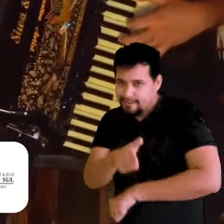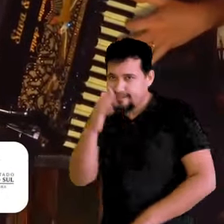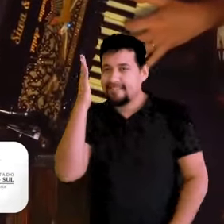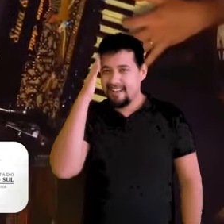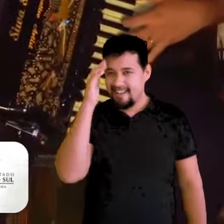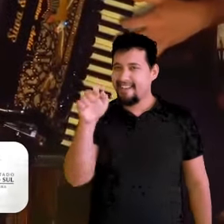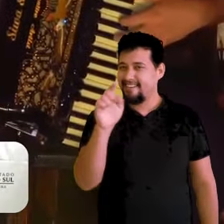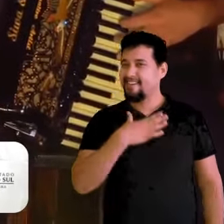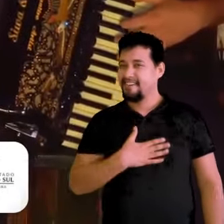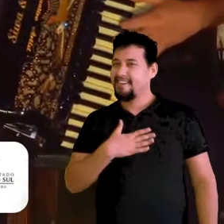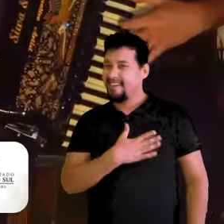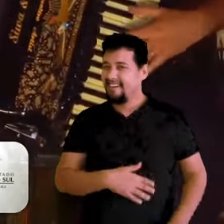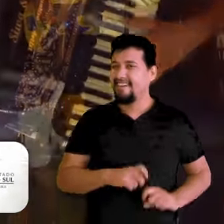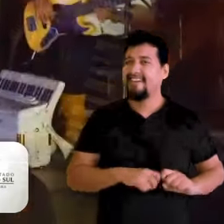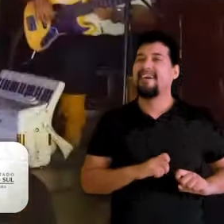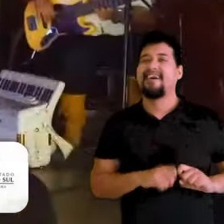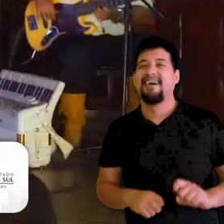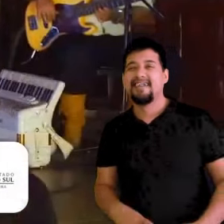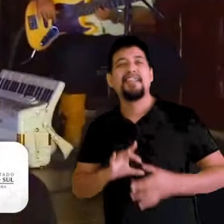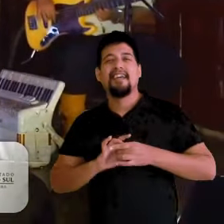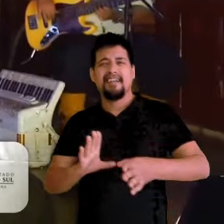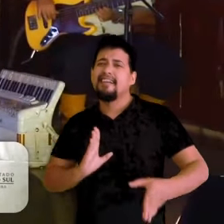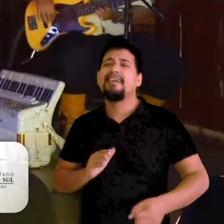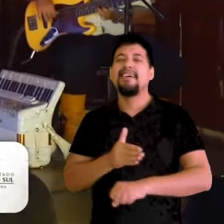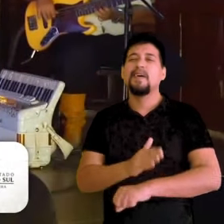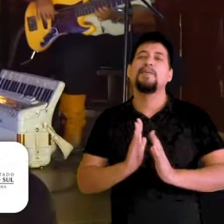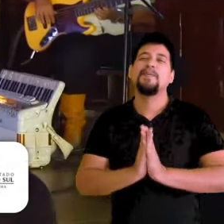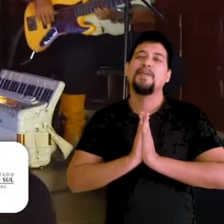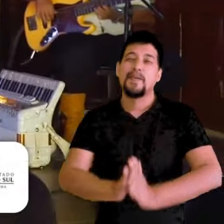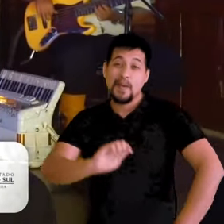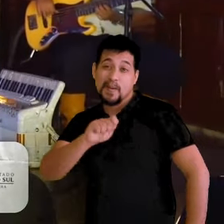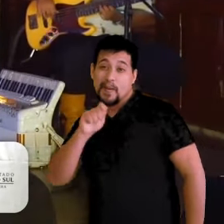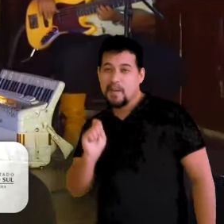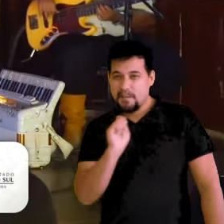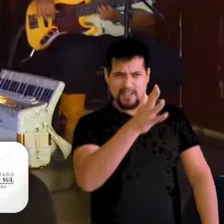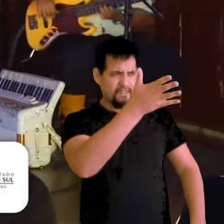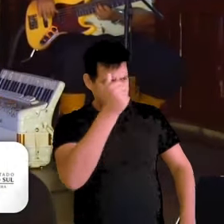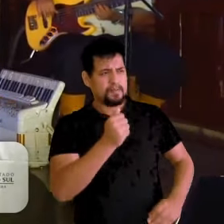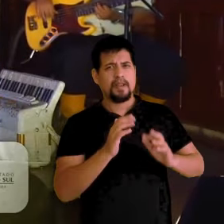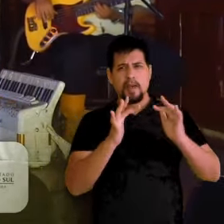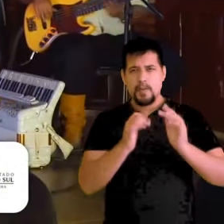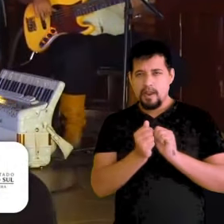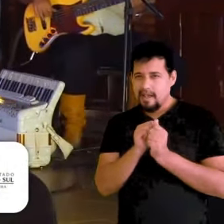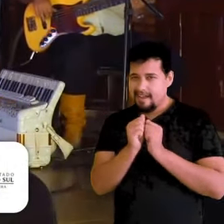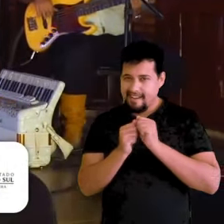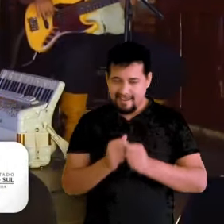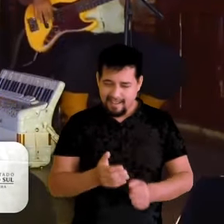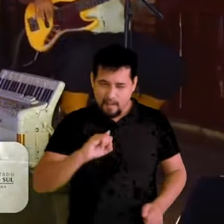chave, que o teu amiguinho sabe que tu gosta de farrear. Atira a chave da sacada, deixa eu entrar. Atira a chave da sacada,